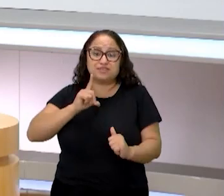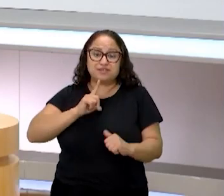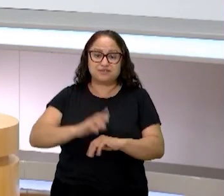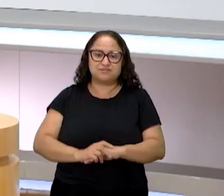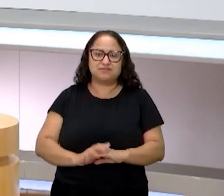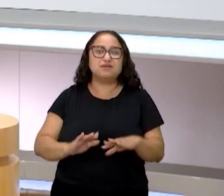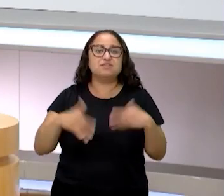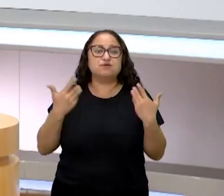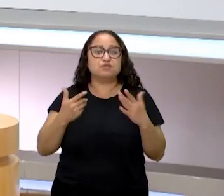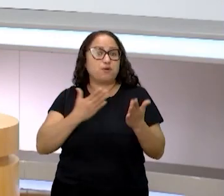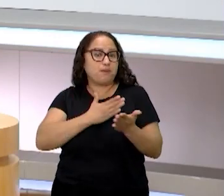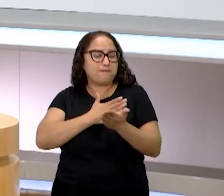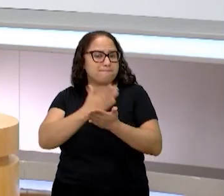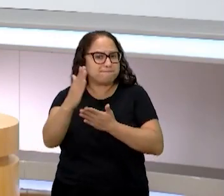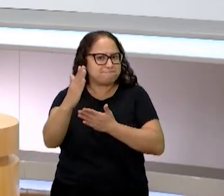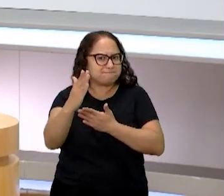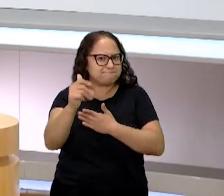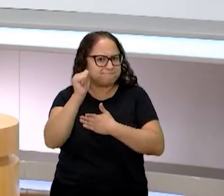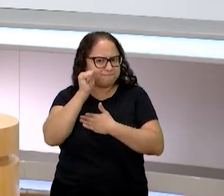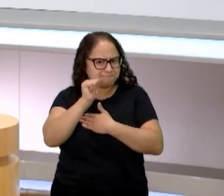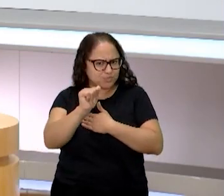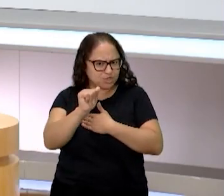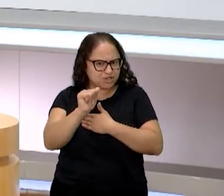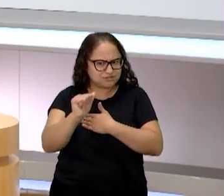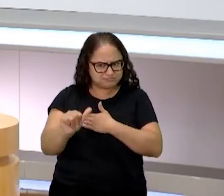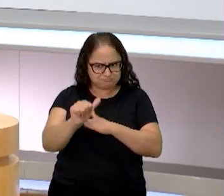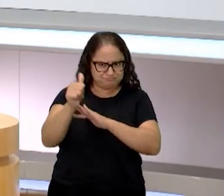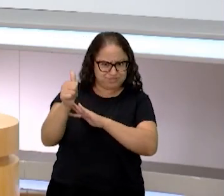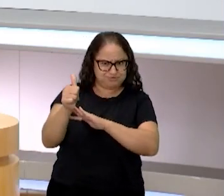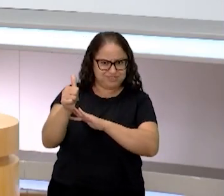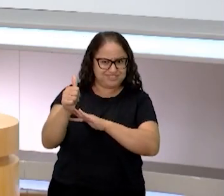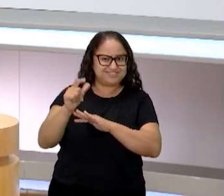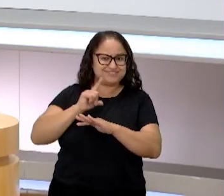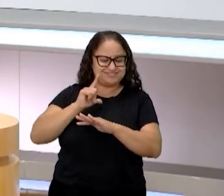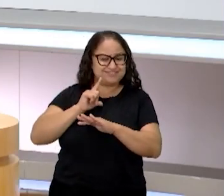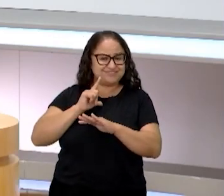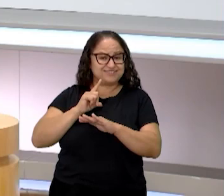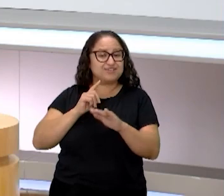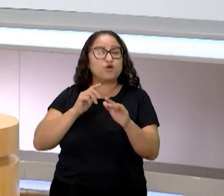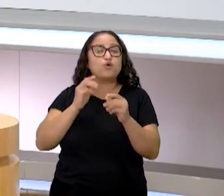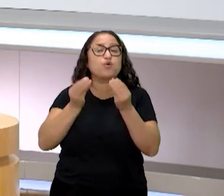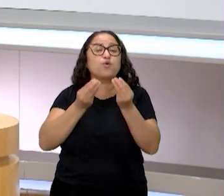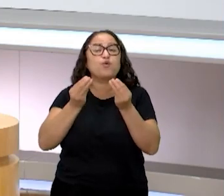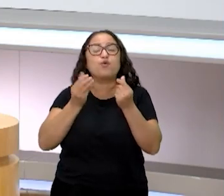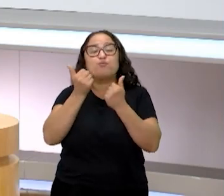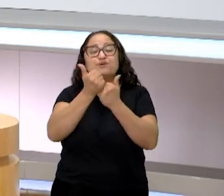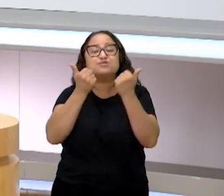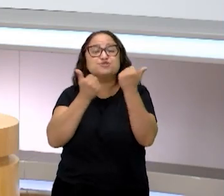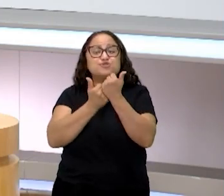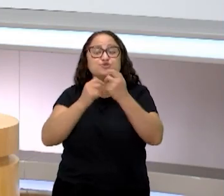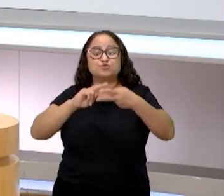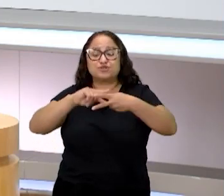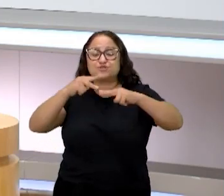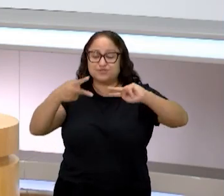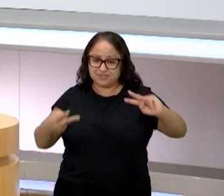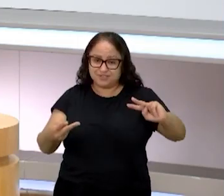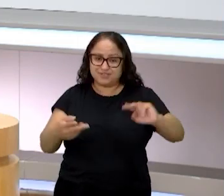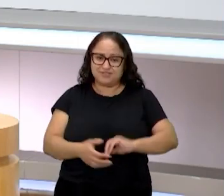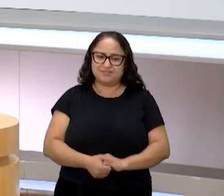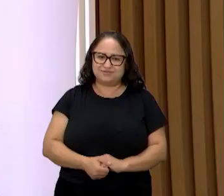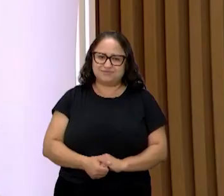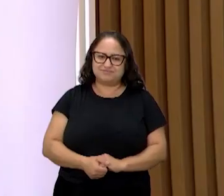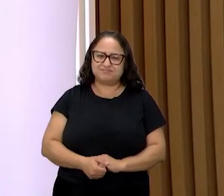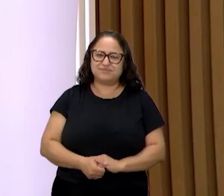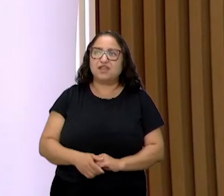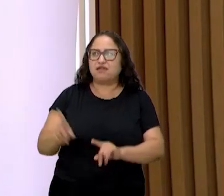tem uma primeira mulher aí dando um pontapé inicial a respeito da estrutura do DNA. Ganhar até o